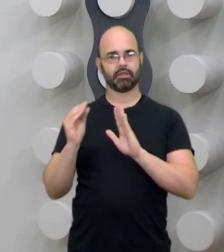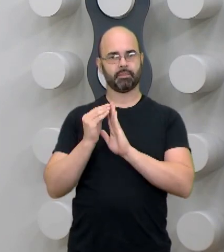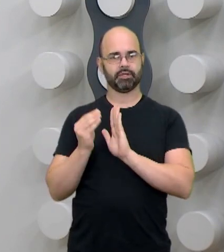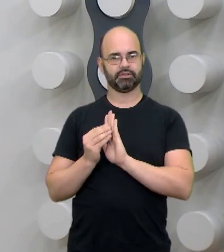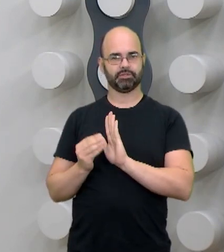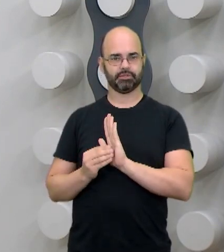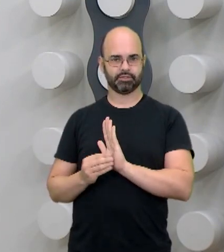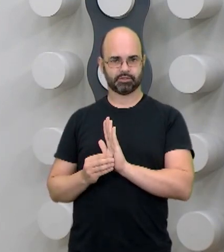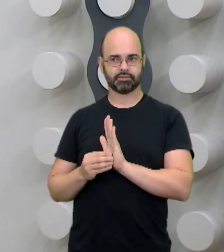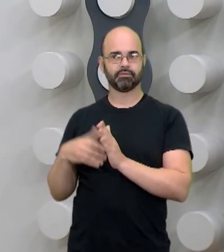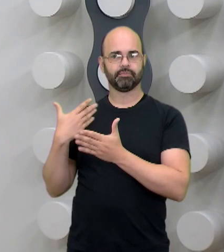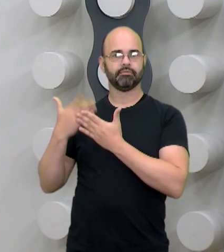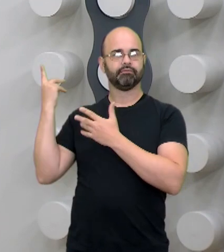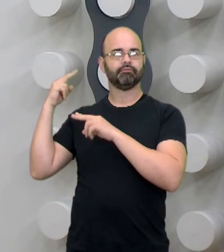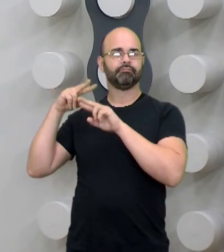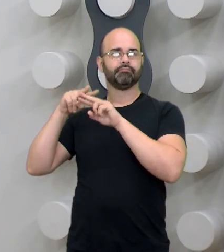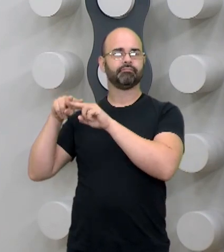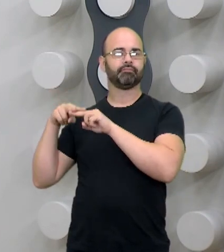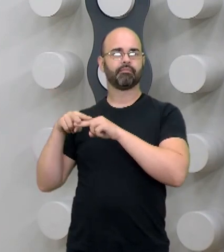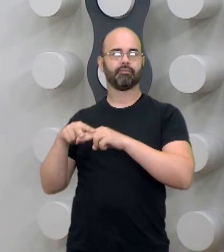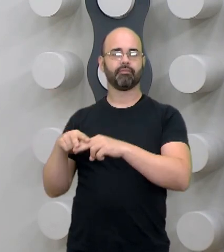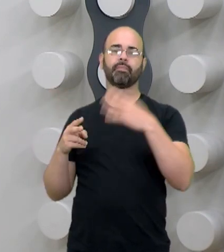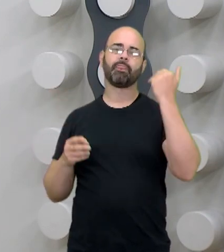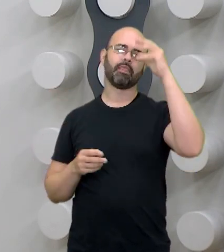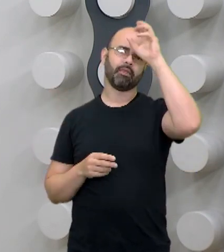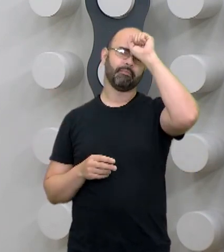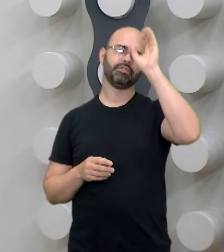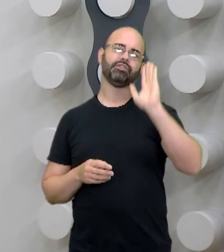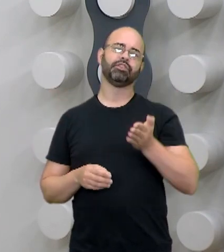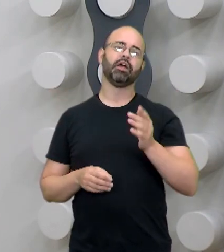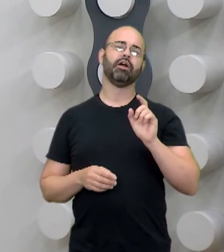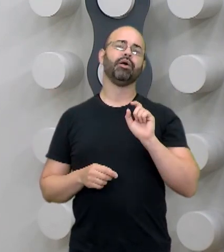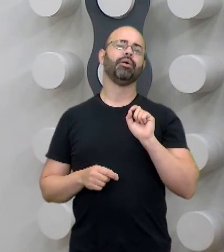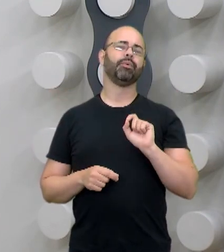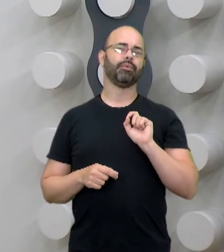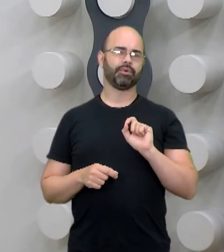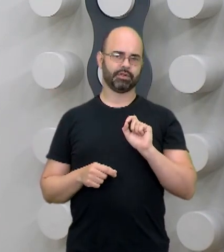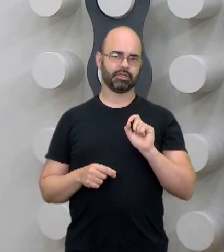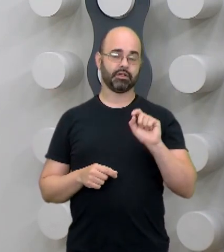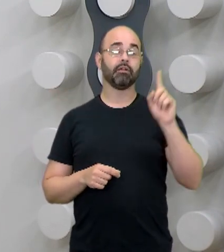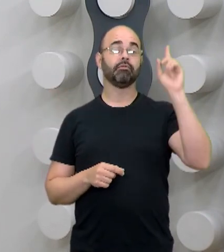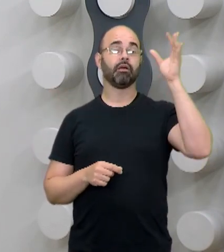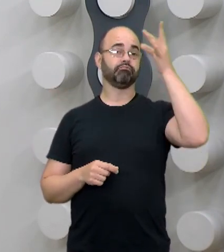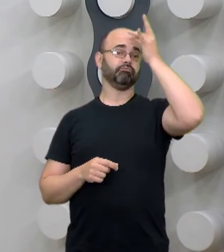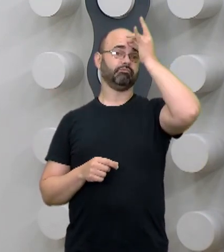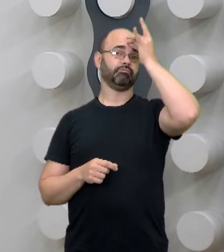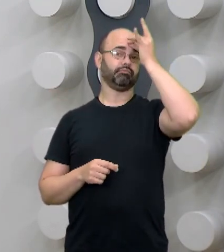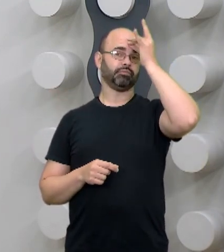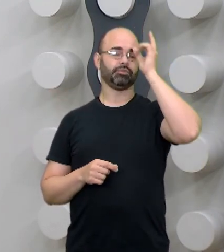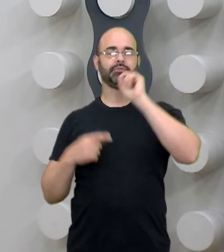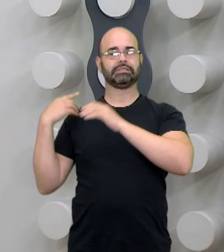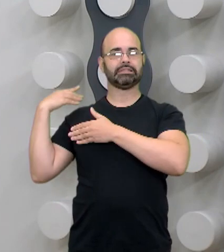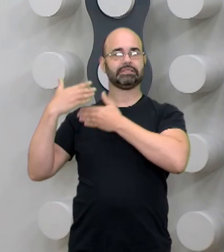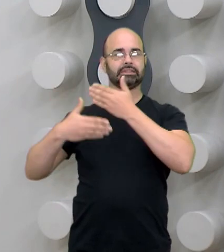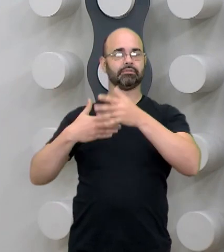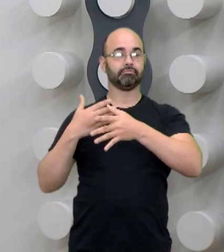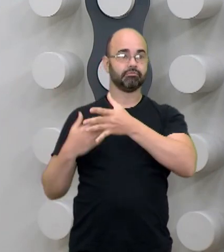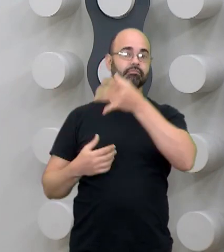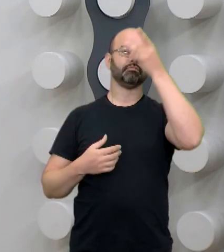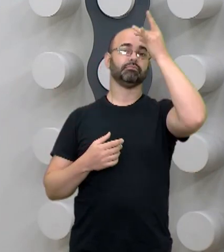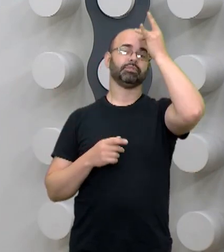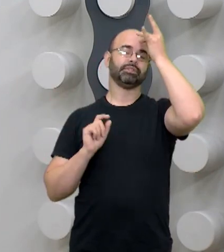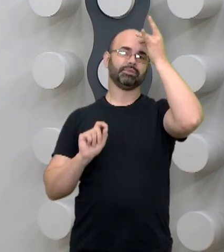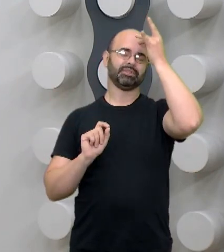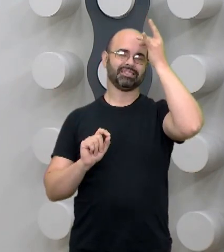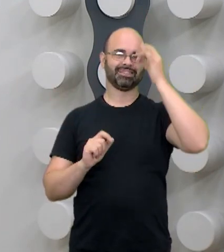retomar e verificar o que foi aprendido, o que a gente conseguiu assimilar aí de todo esse trajeto que a gente fez,